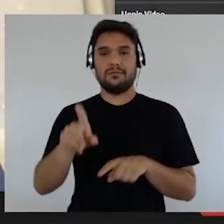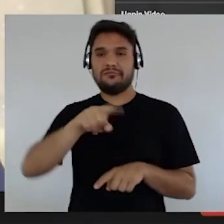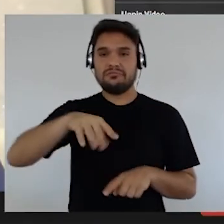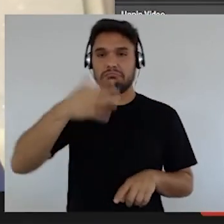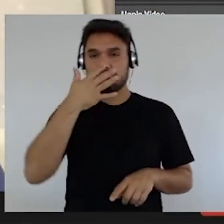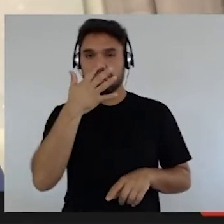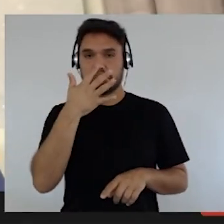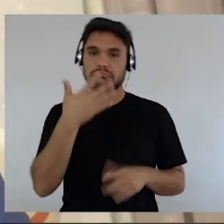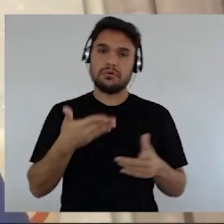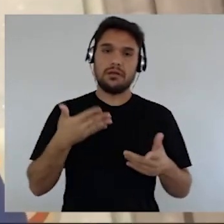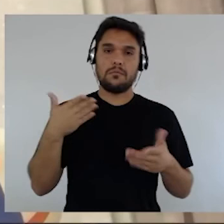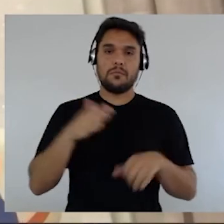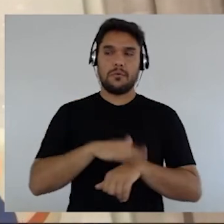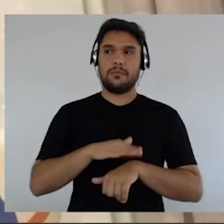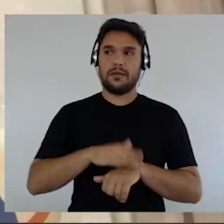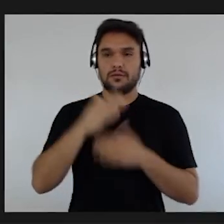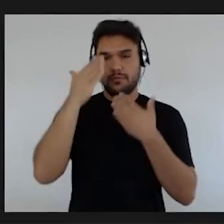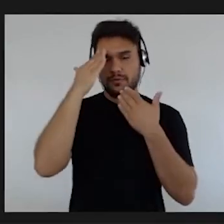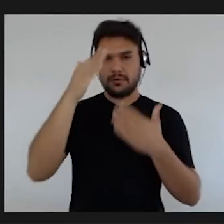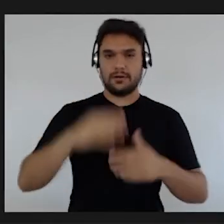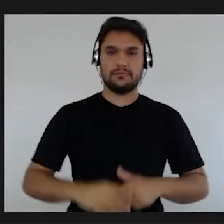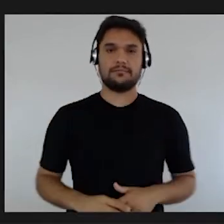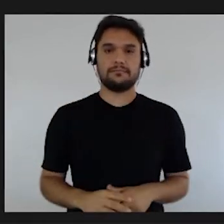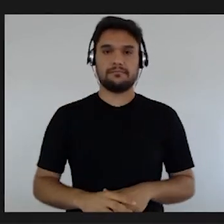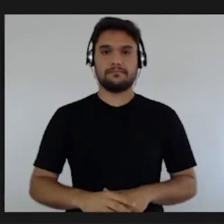nos acompanham até esse momento. Muito obrigado.